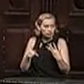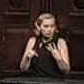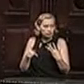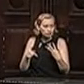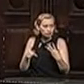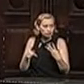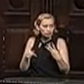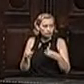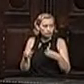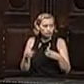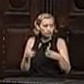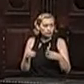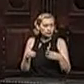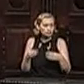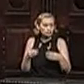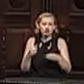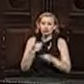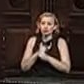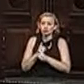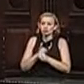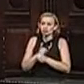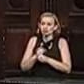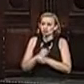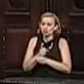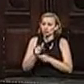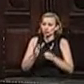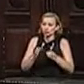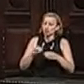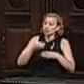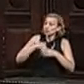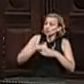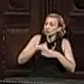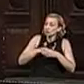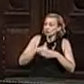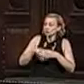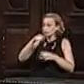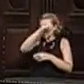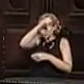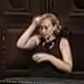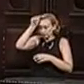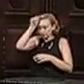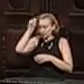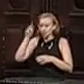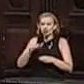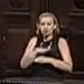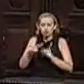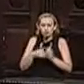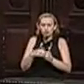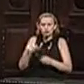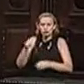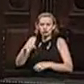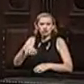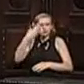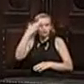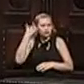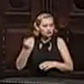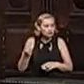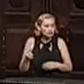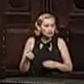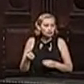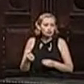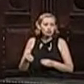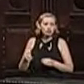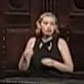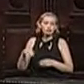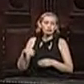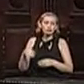Todos nós sabíamos que a administração anterior deixou para essa administração um quadro de extrema gravidade. Nós discutimos isso amplamente